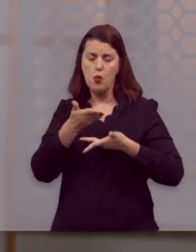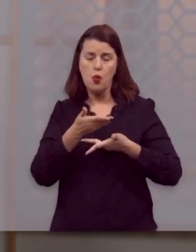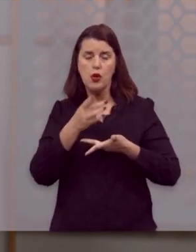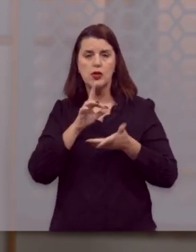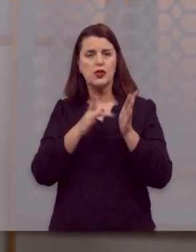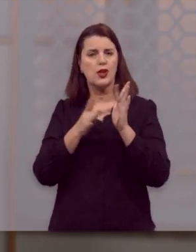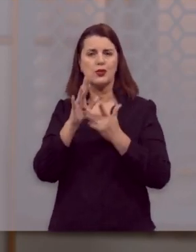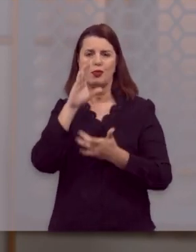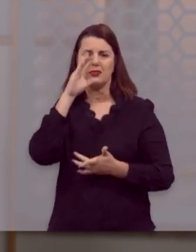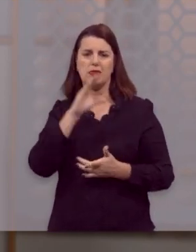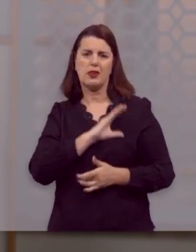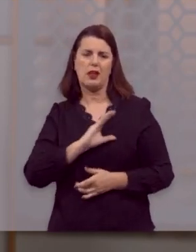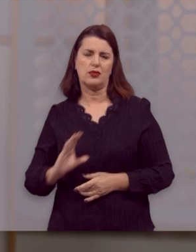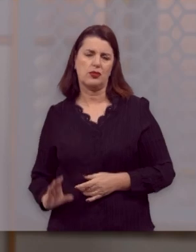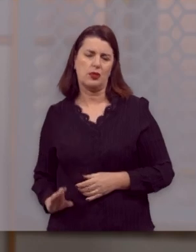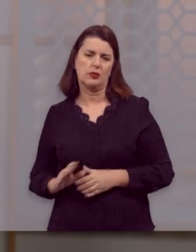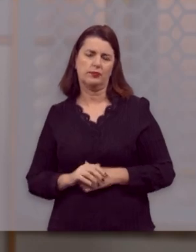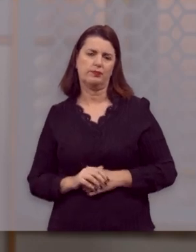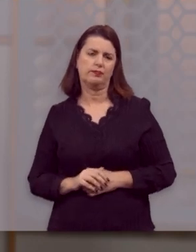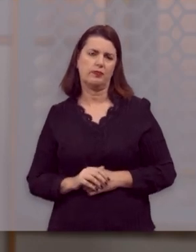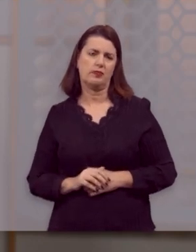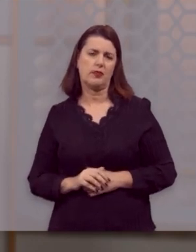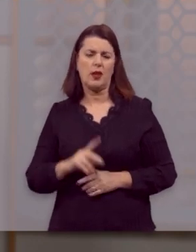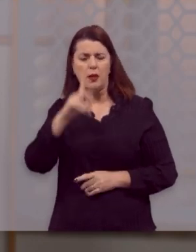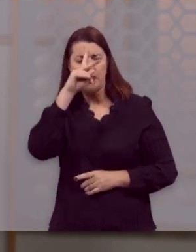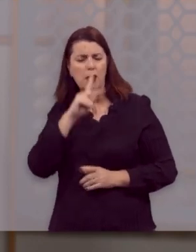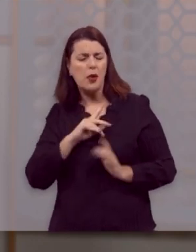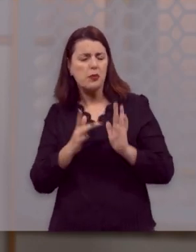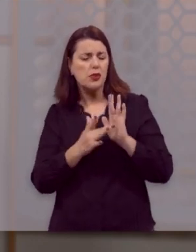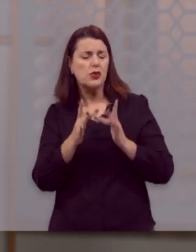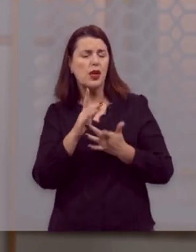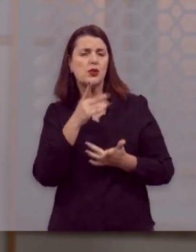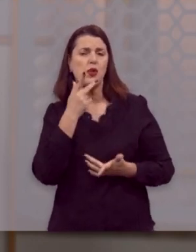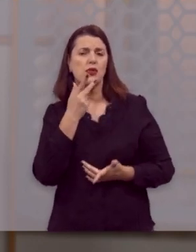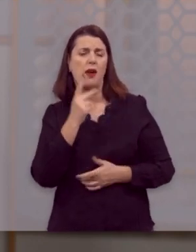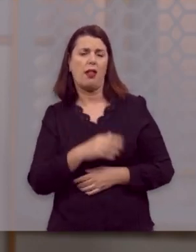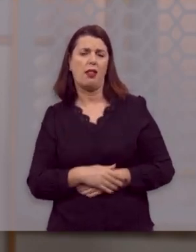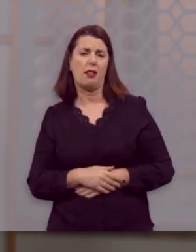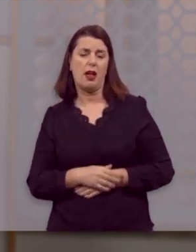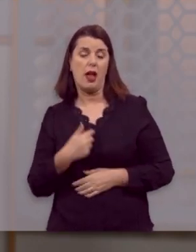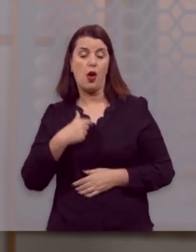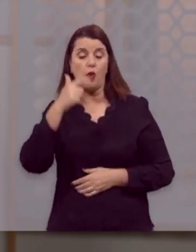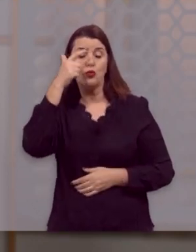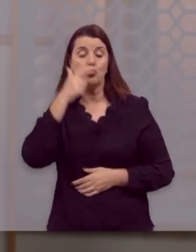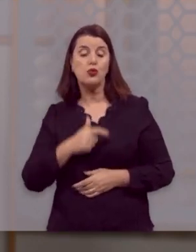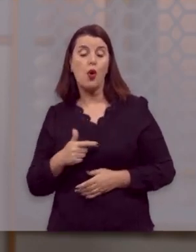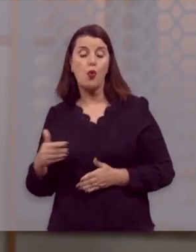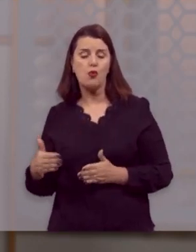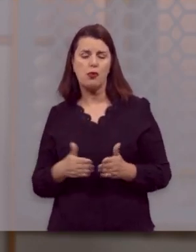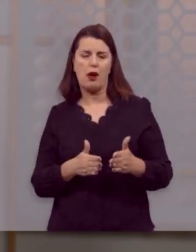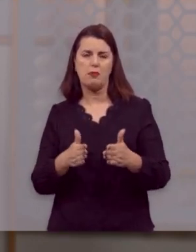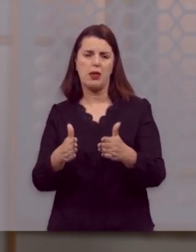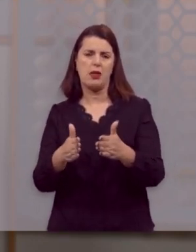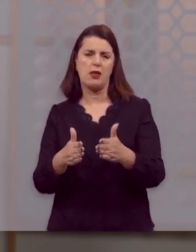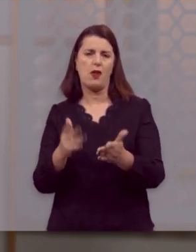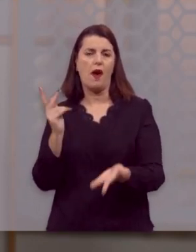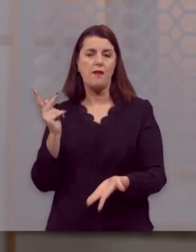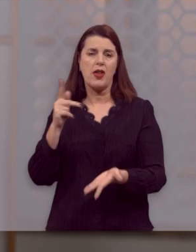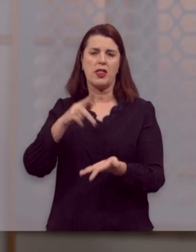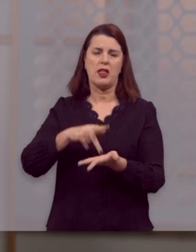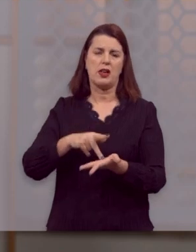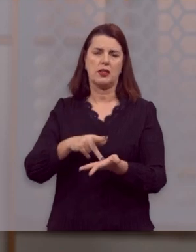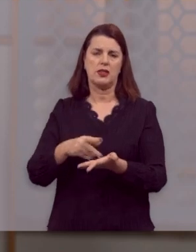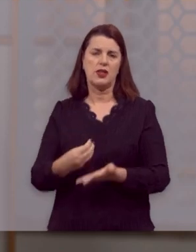homem. O próprio Jesus afirmou lá em João 14,6, eu sou o caminho e a